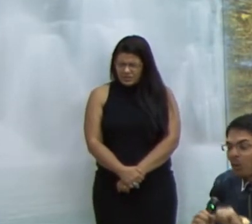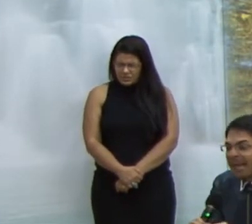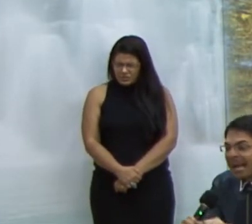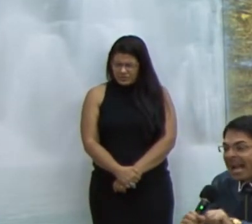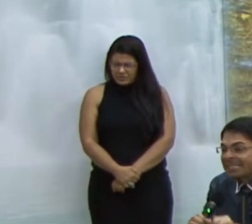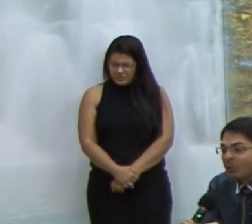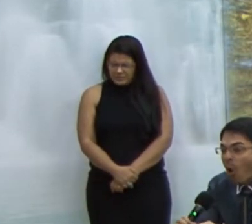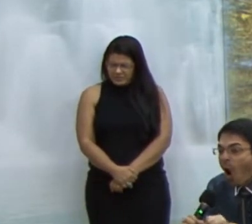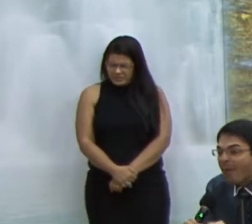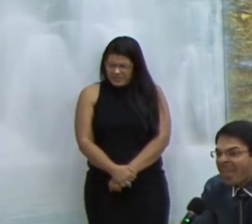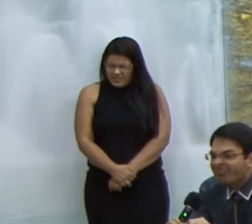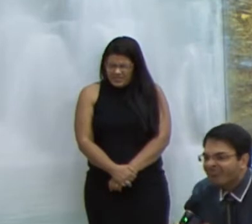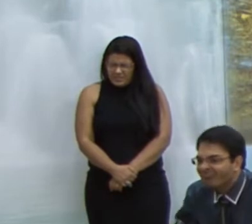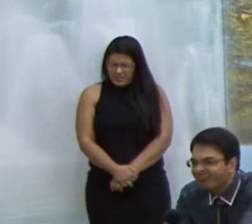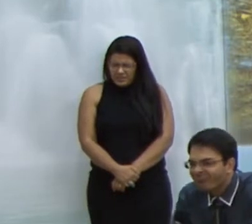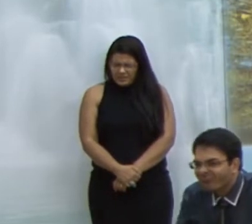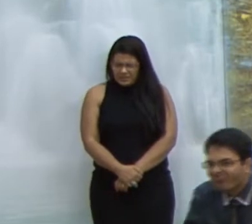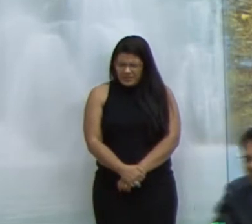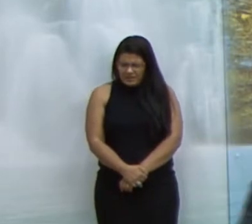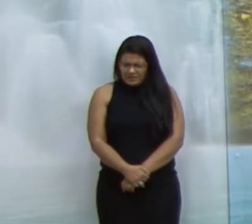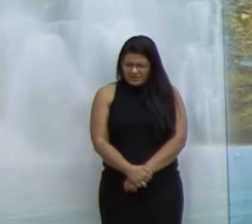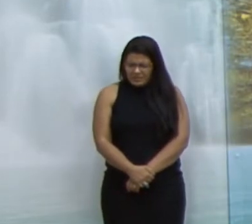Ele vai botar a casa em ordem.